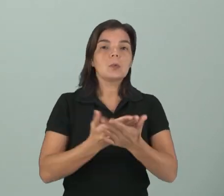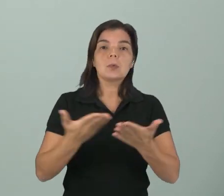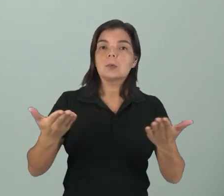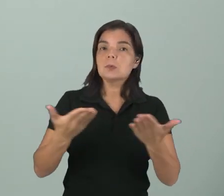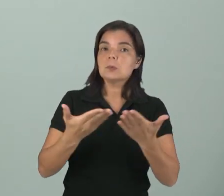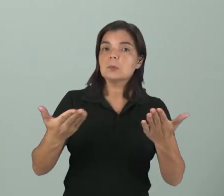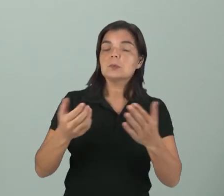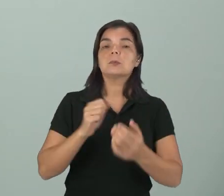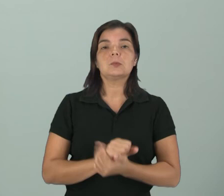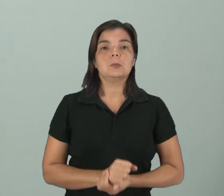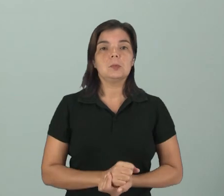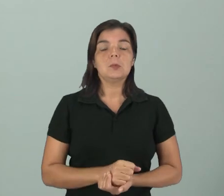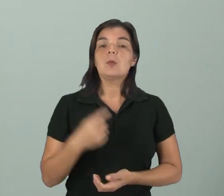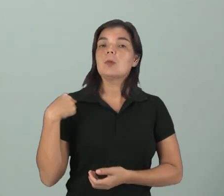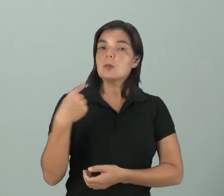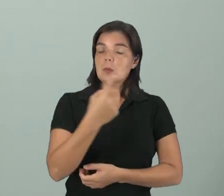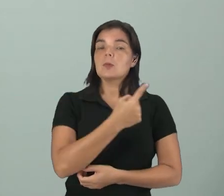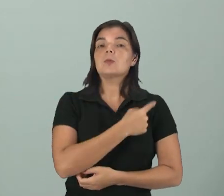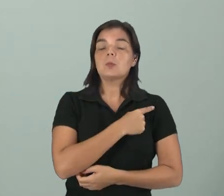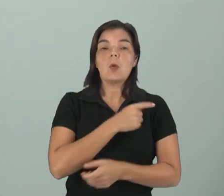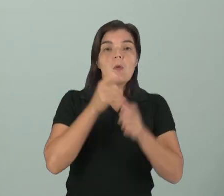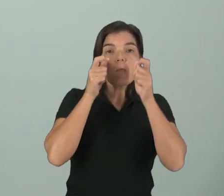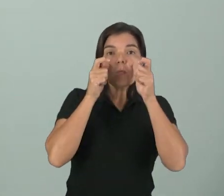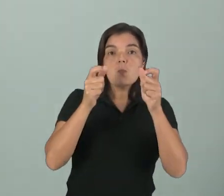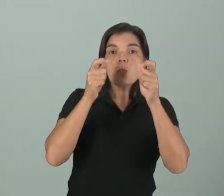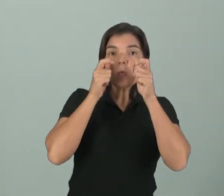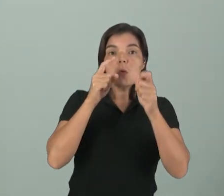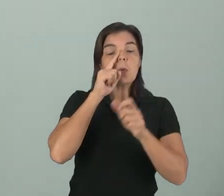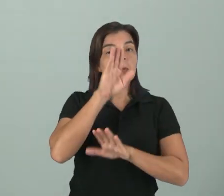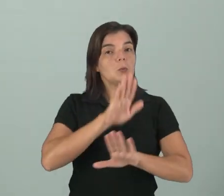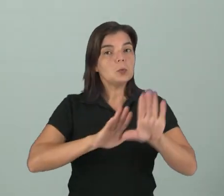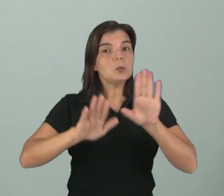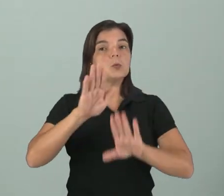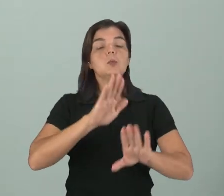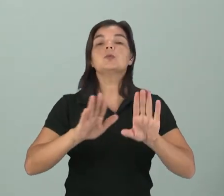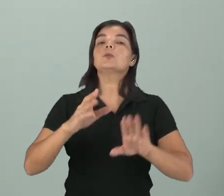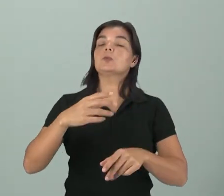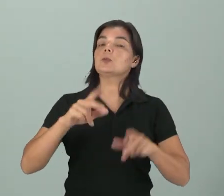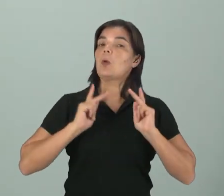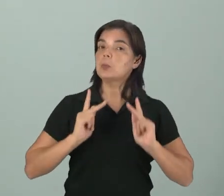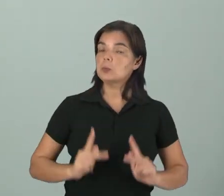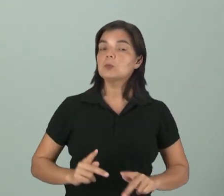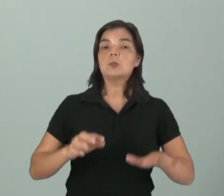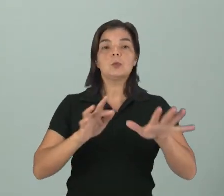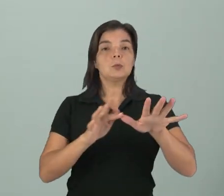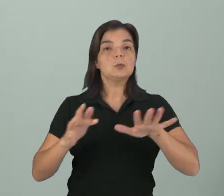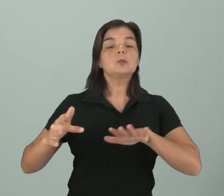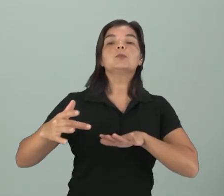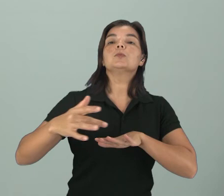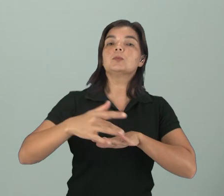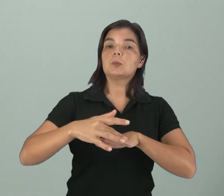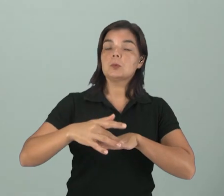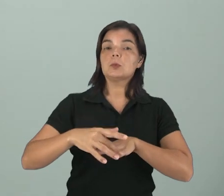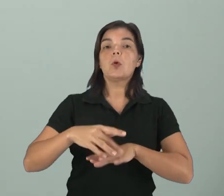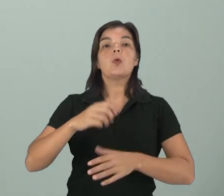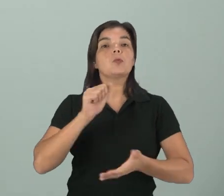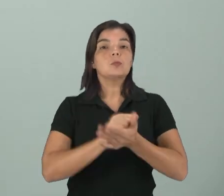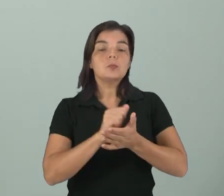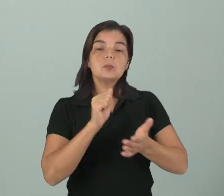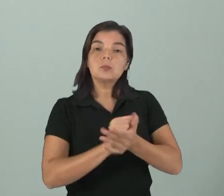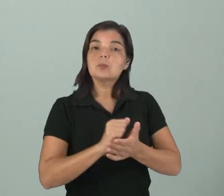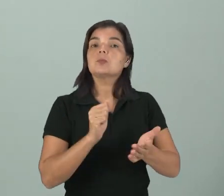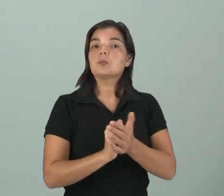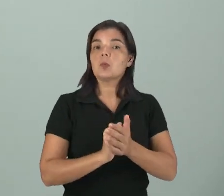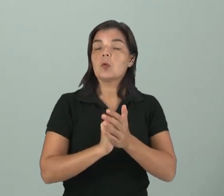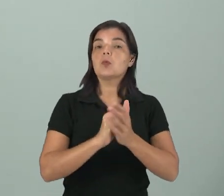aula de hoje, que nós, prestemos mais atenção nas nossas reações nas redes sociais, nos nossos comentários,